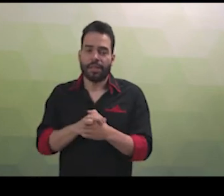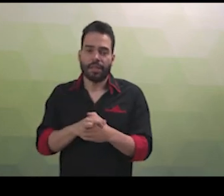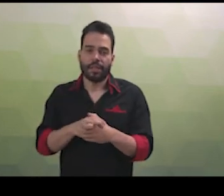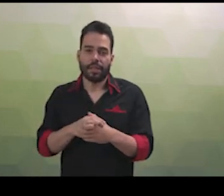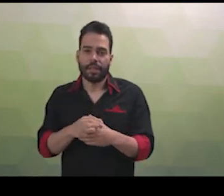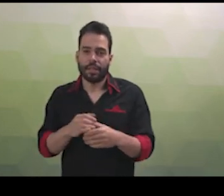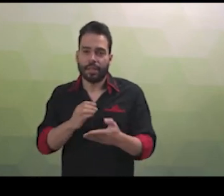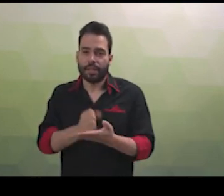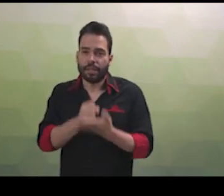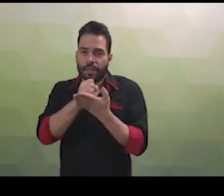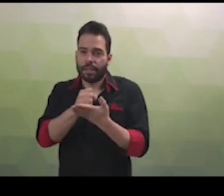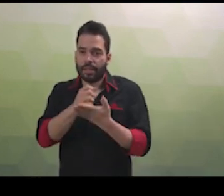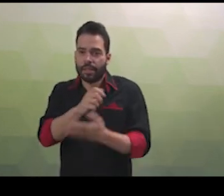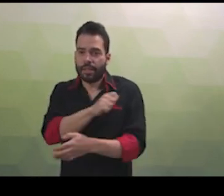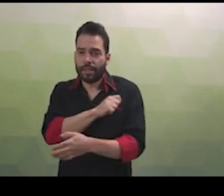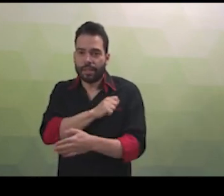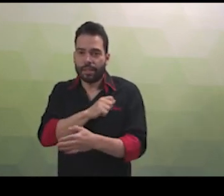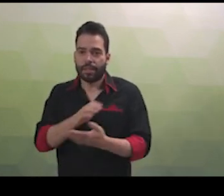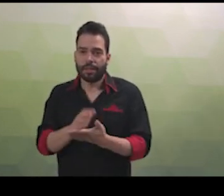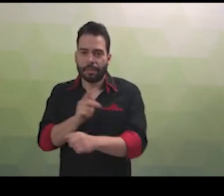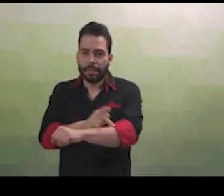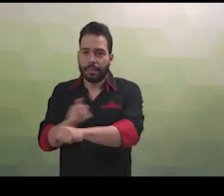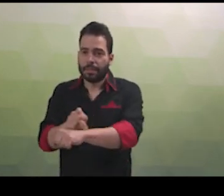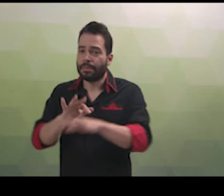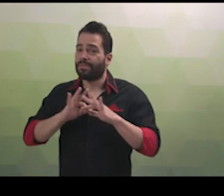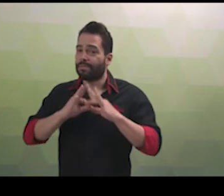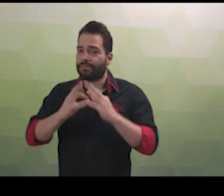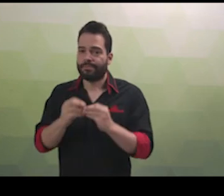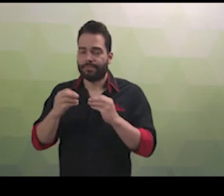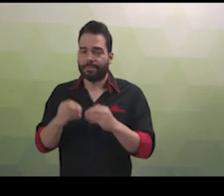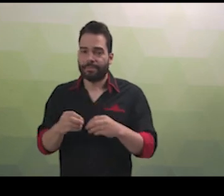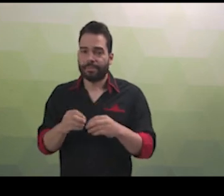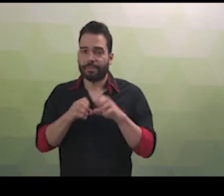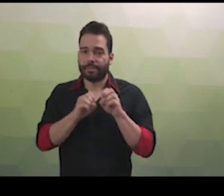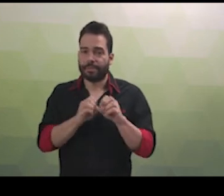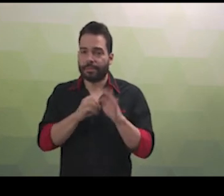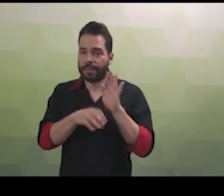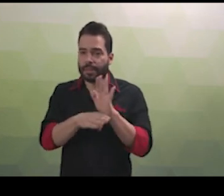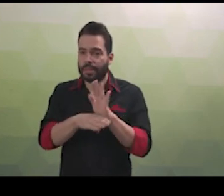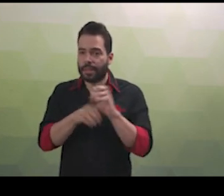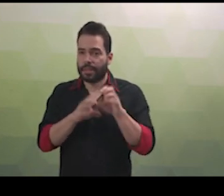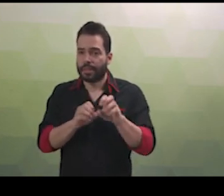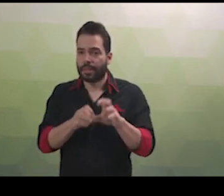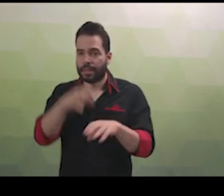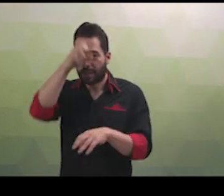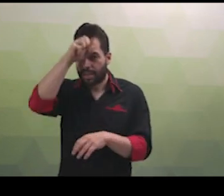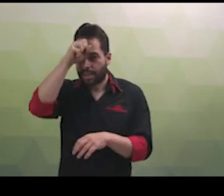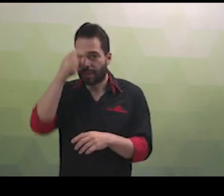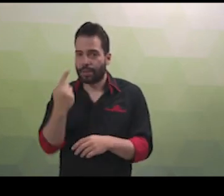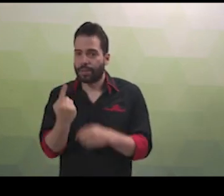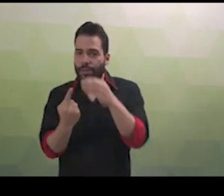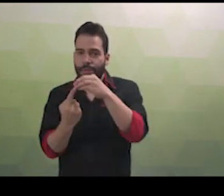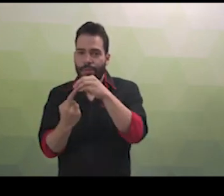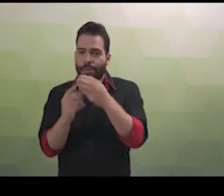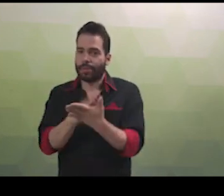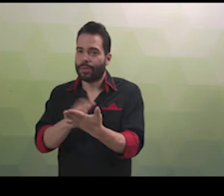assistência estudantil, núcleo pedagógico. Todos são atores do processo de ensino-aprendizagem e não